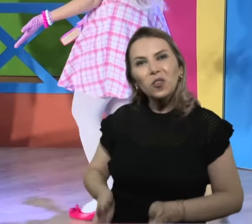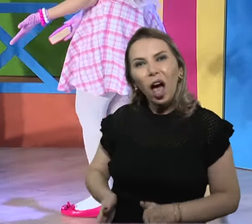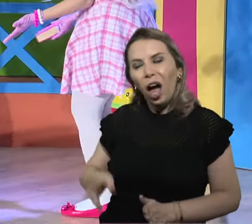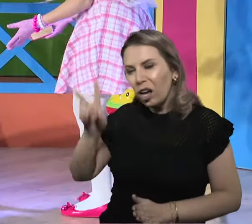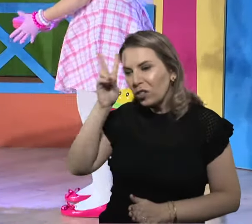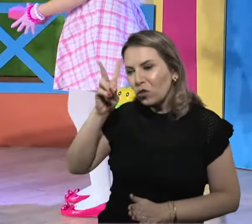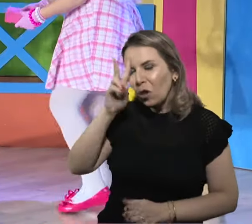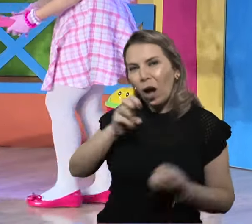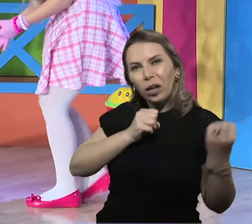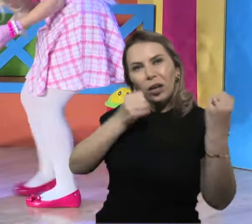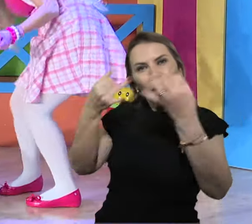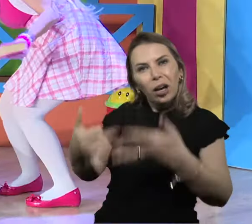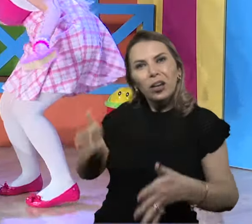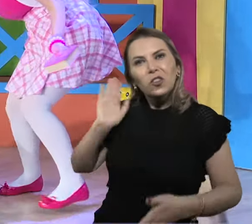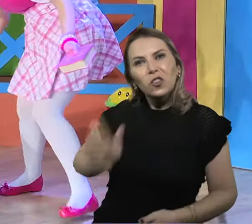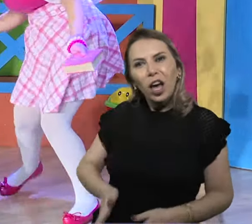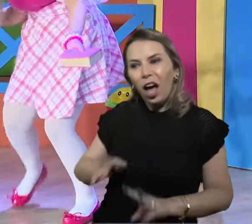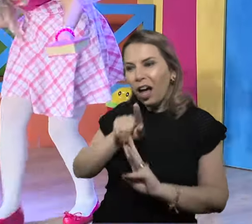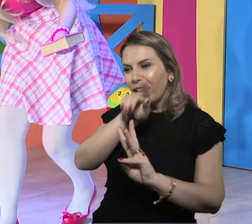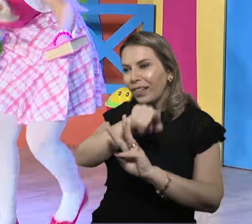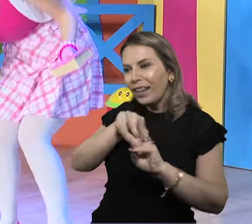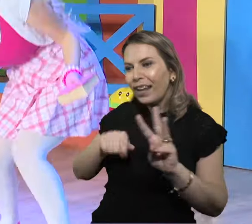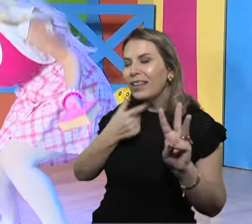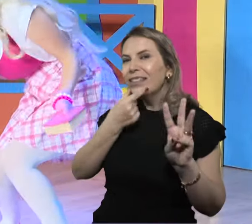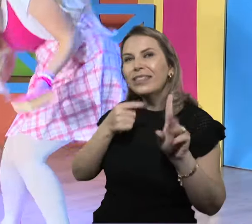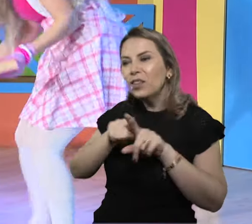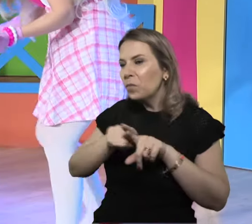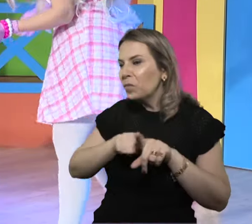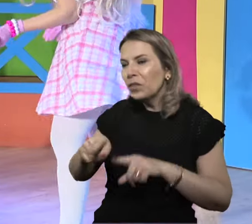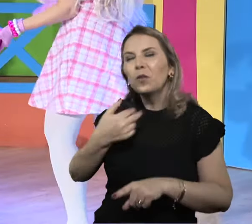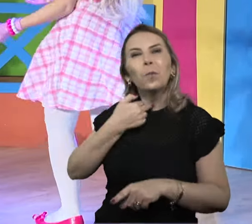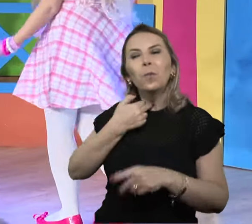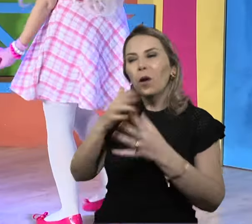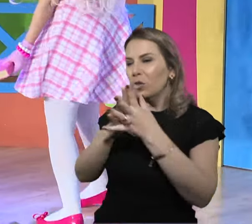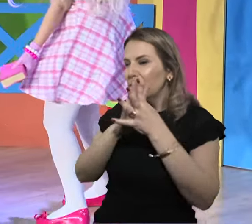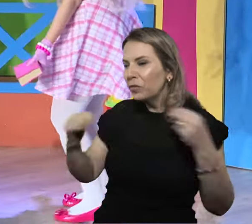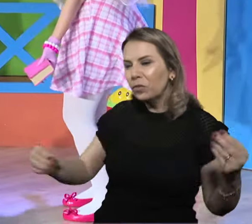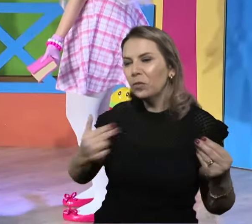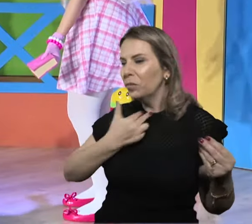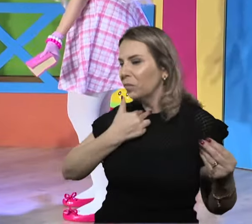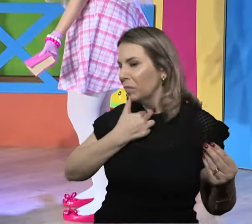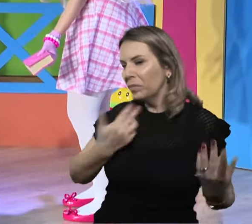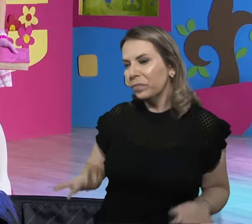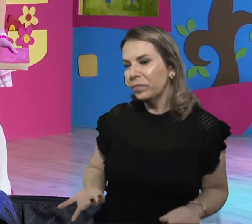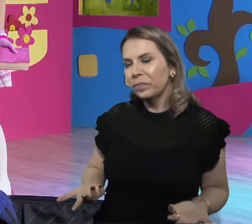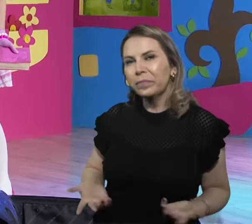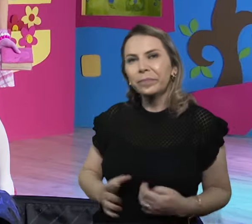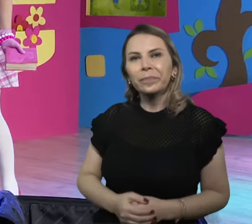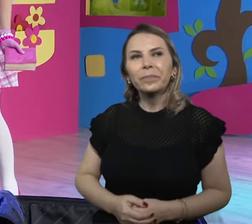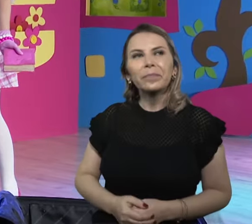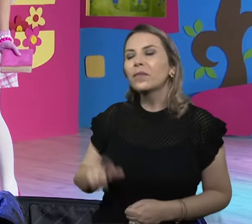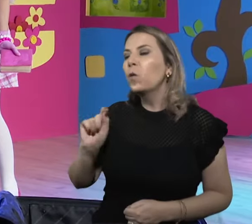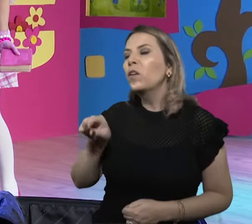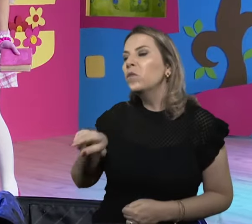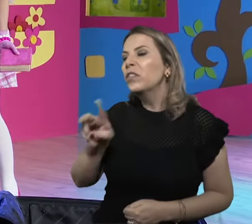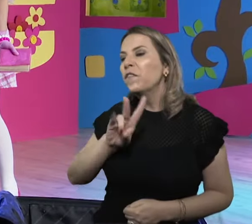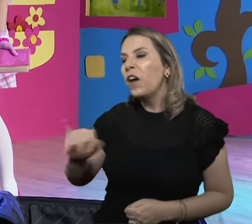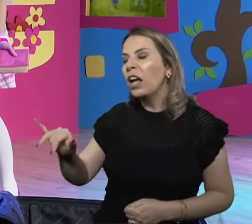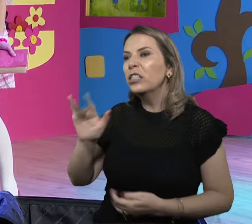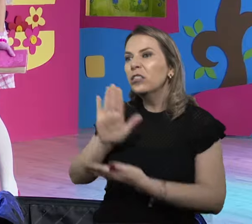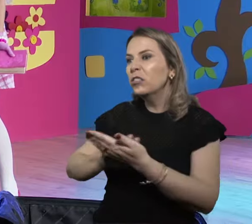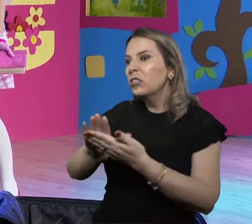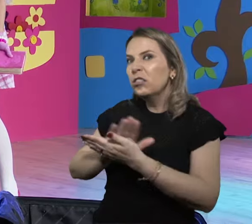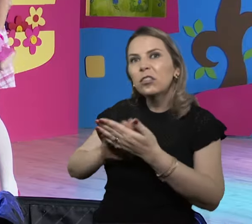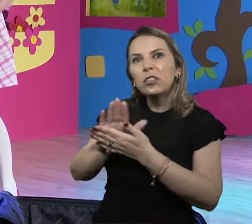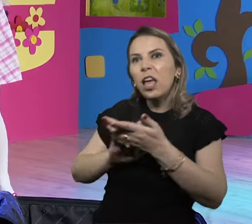Você acabou de ouvir uma história, Manu, dos três irmãos. Você não pode fugir de novo. O que que você